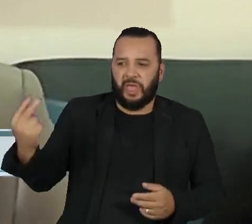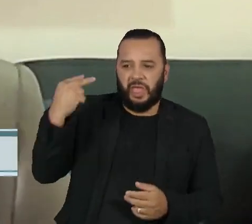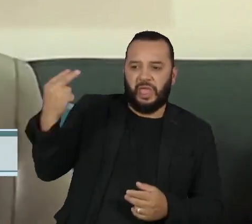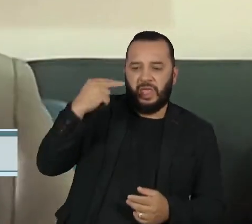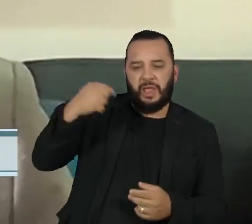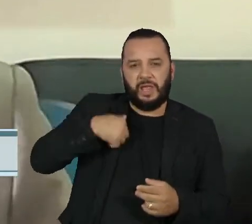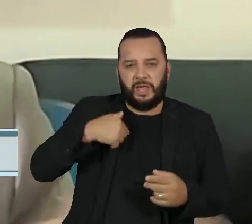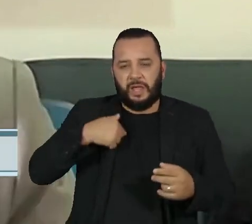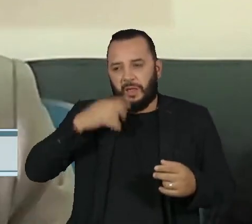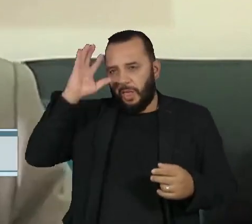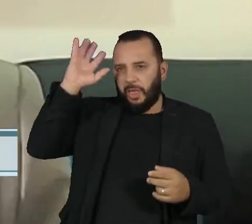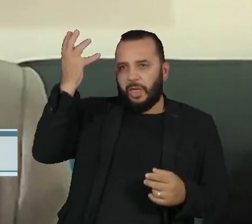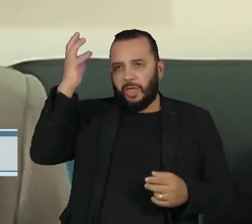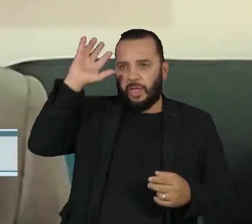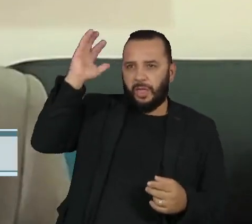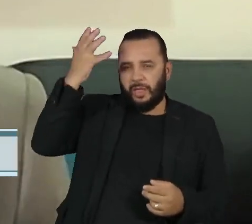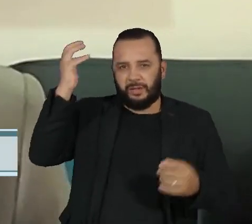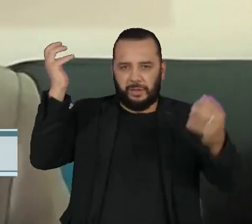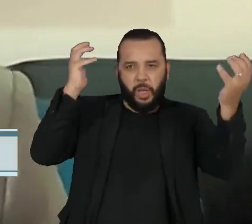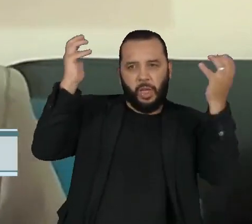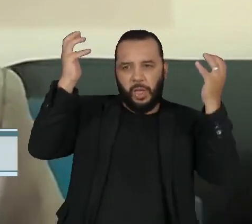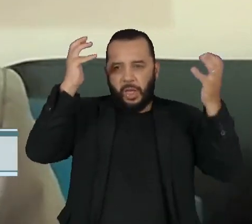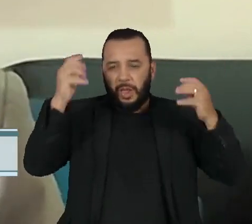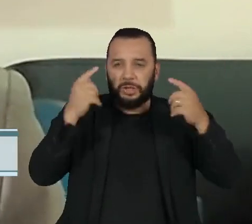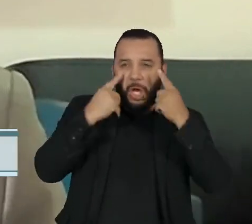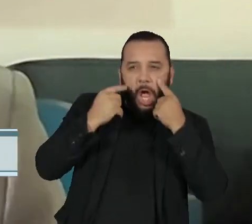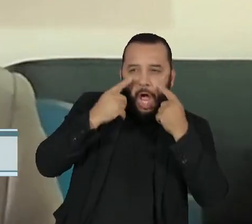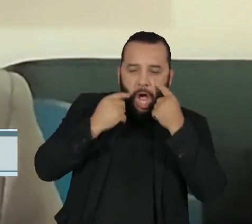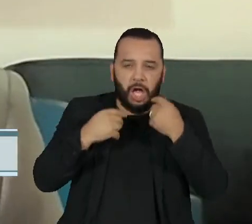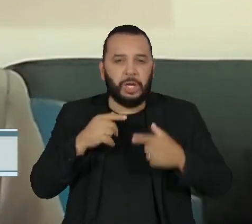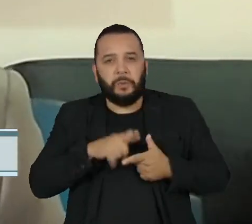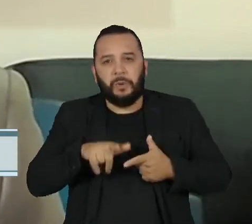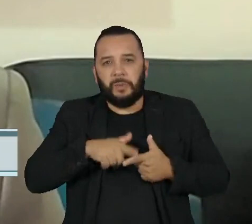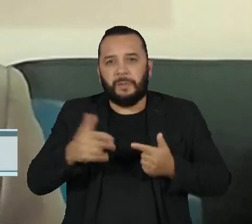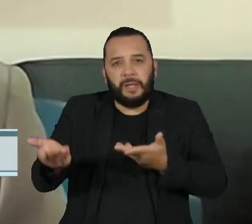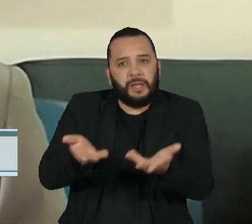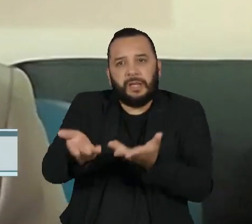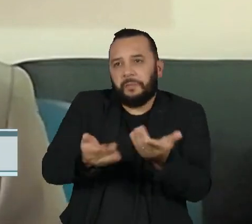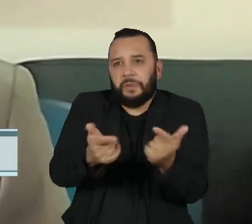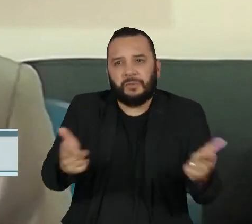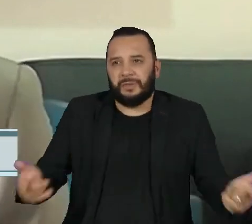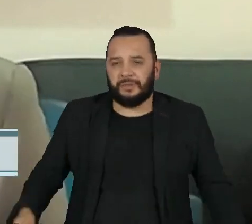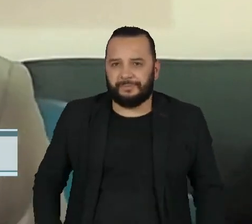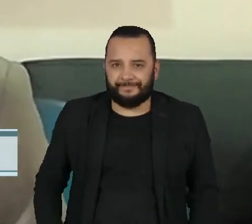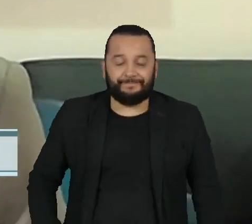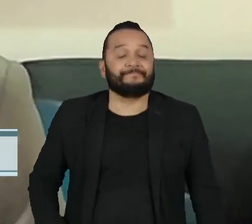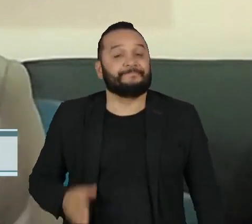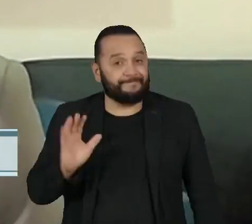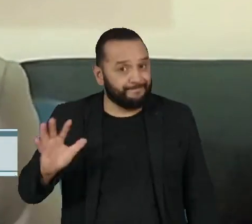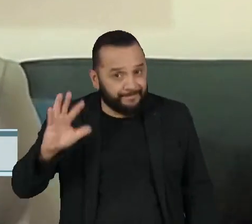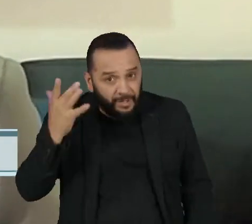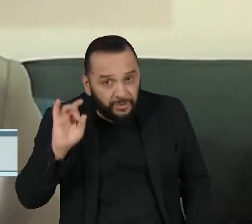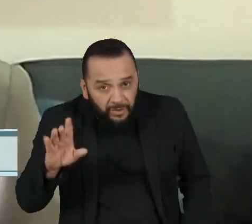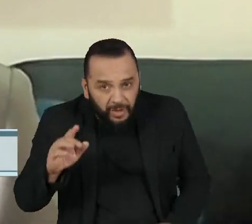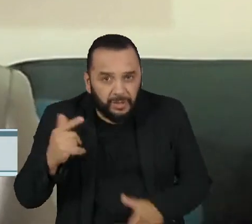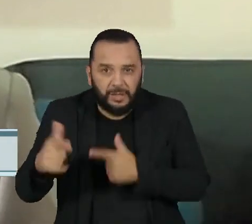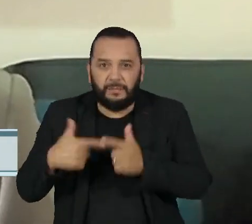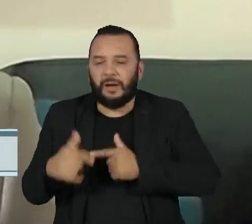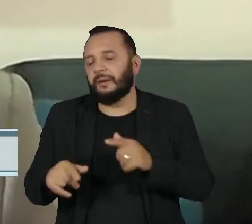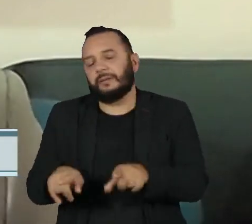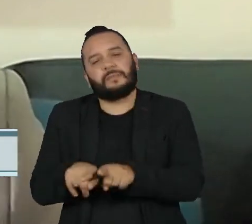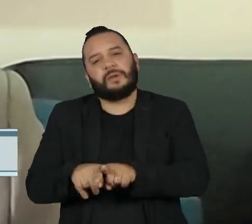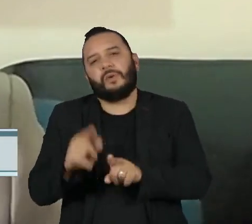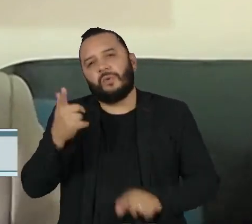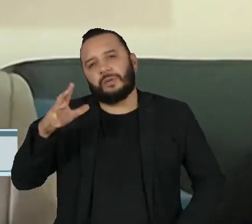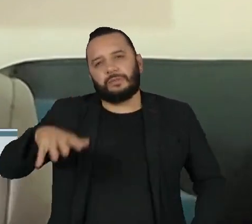que é instável ou que tem algum problema que não tem tratamento, né? E isso não acontece só no trabalho, acontece em outras